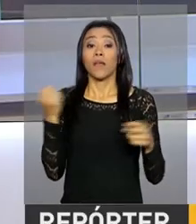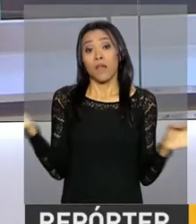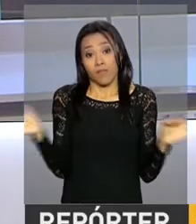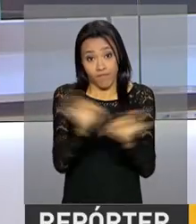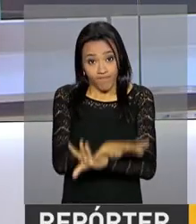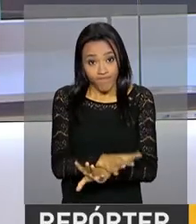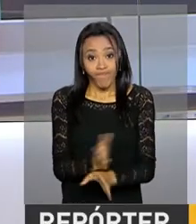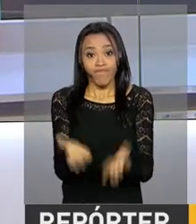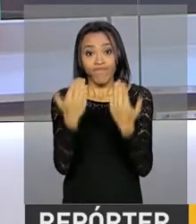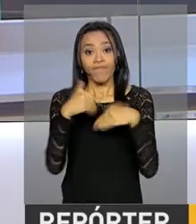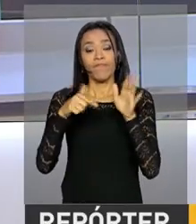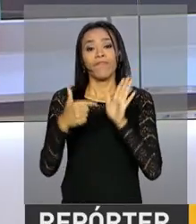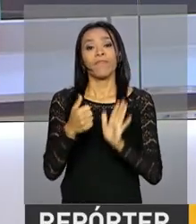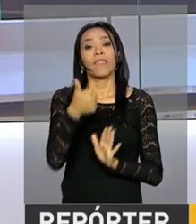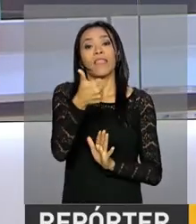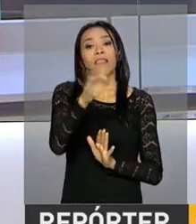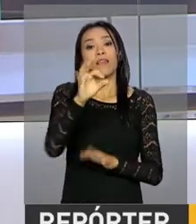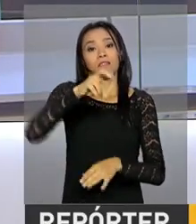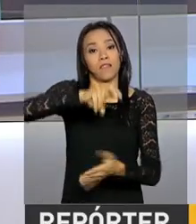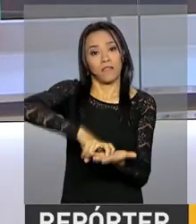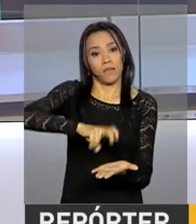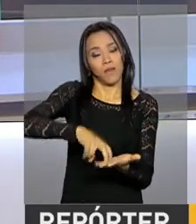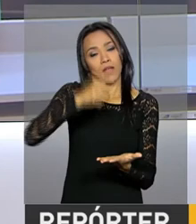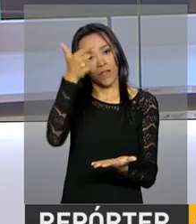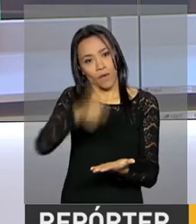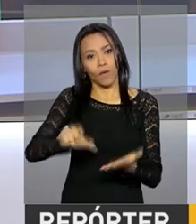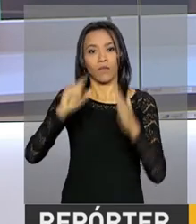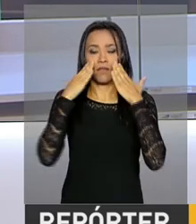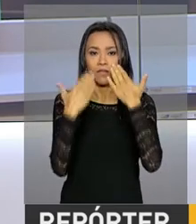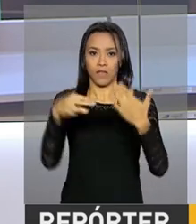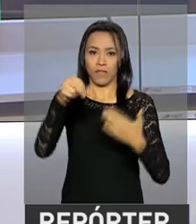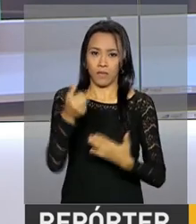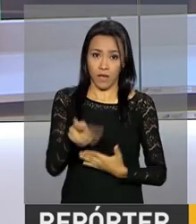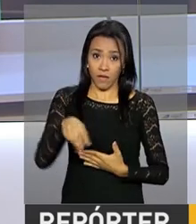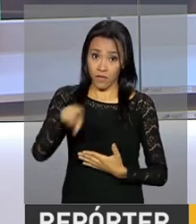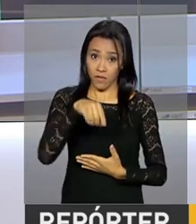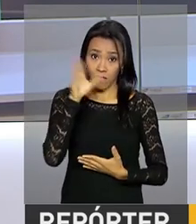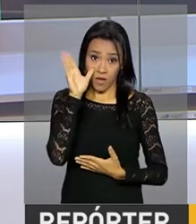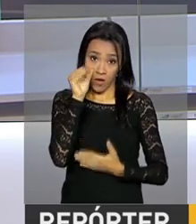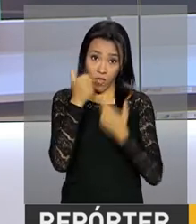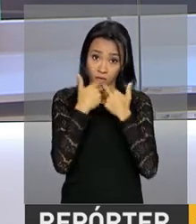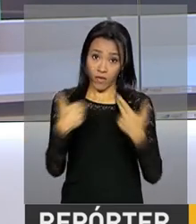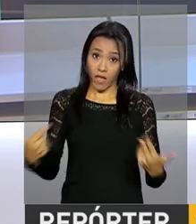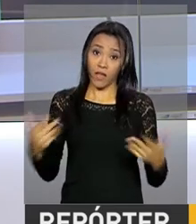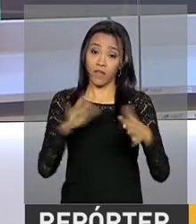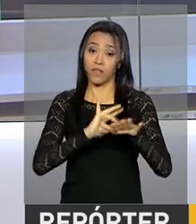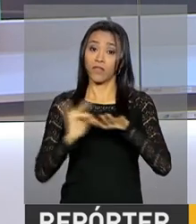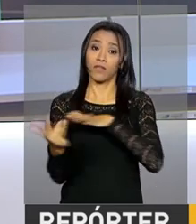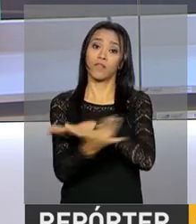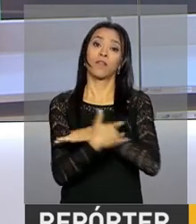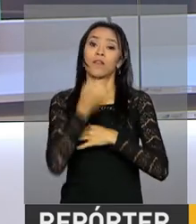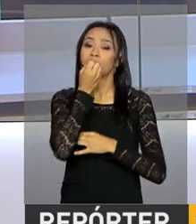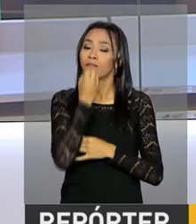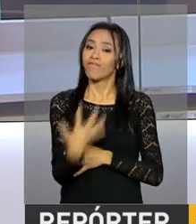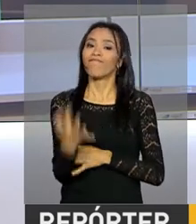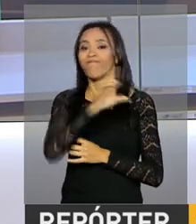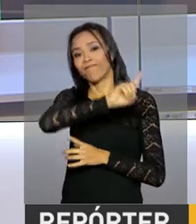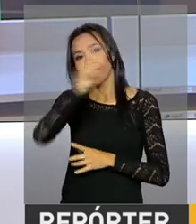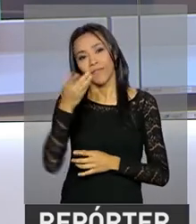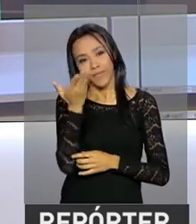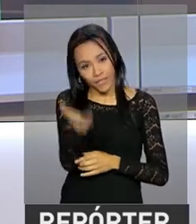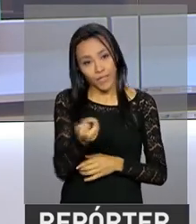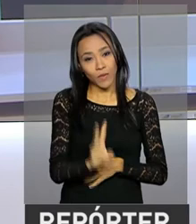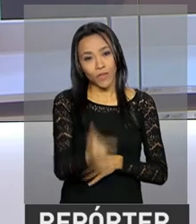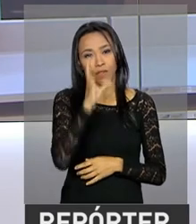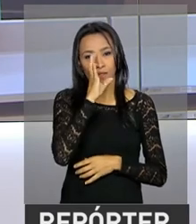por aqui voltamos às 10 da manhã na próxima edição do repórter nbr acompanhe também as novidades em nossas redes sociais bom dia pra